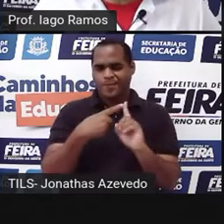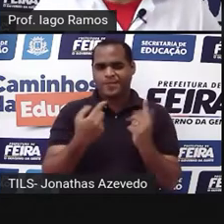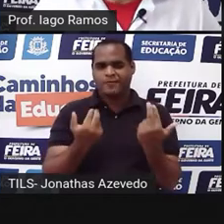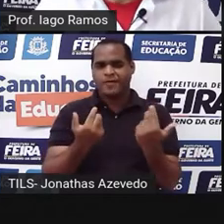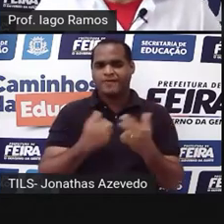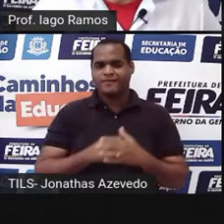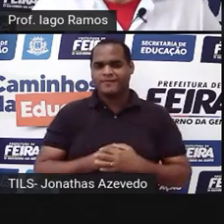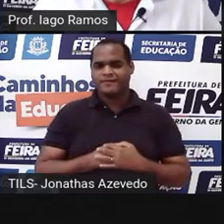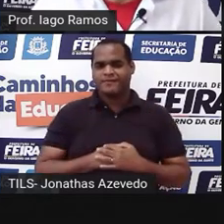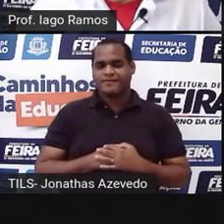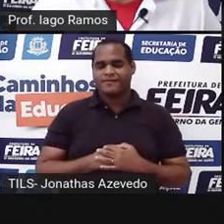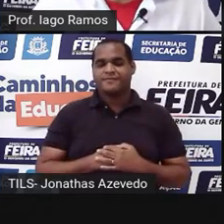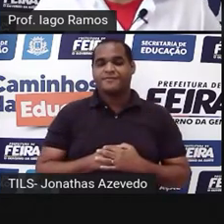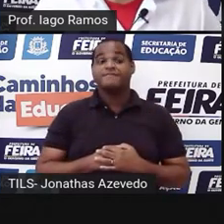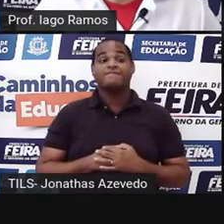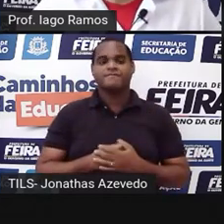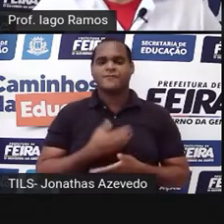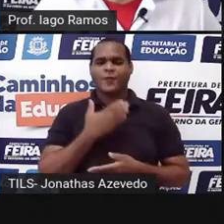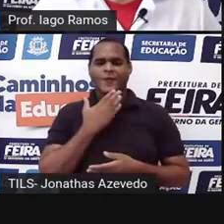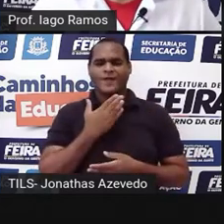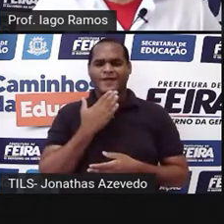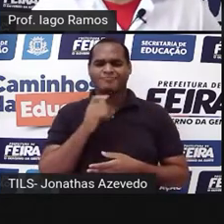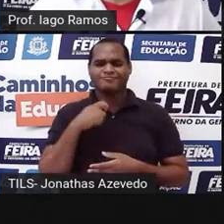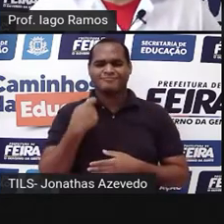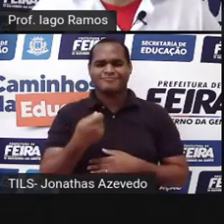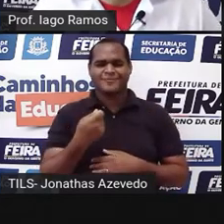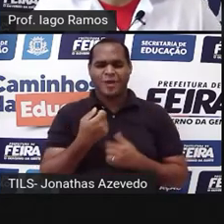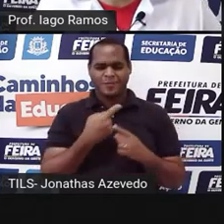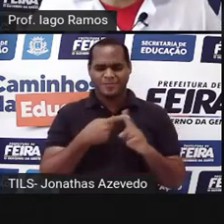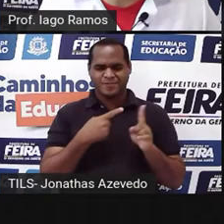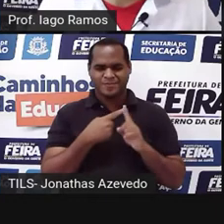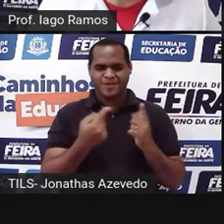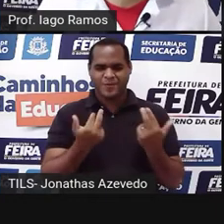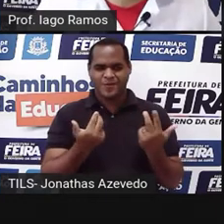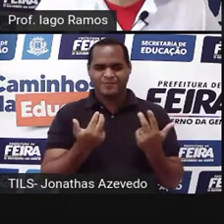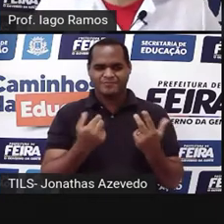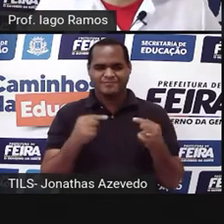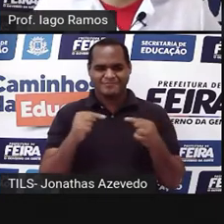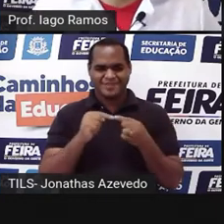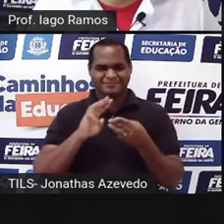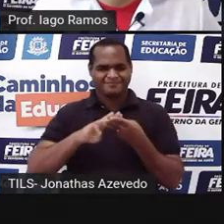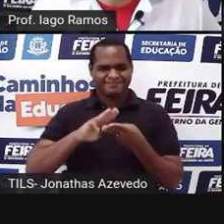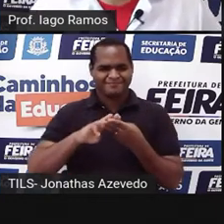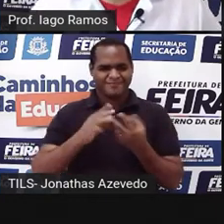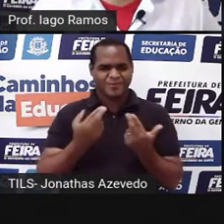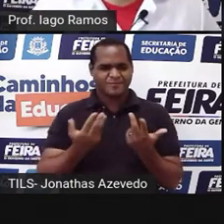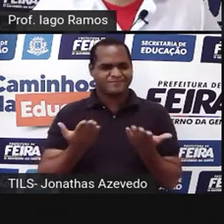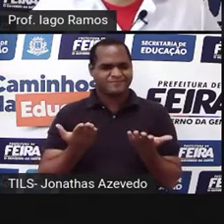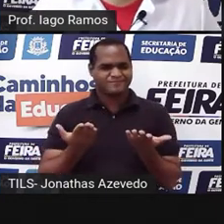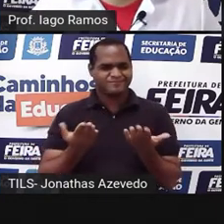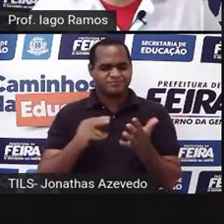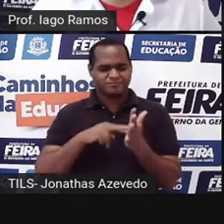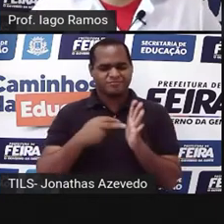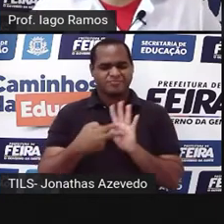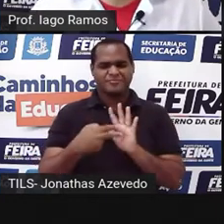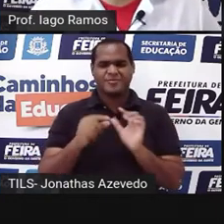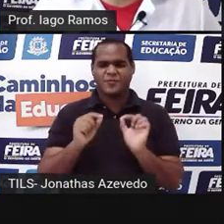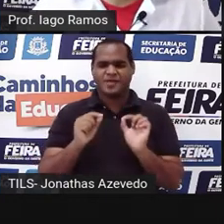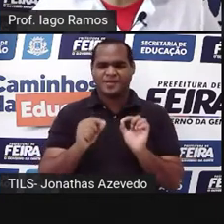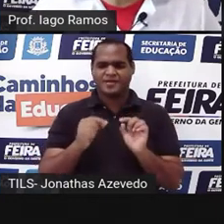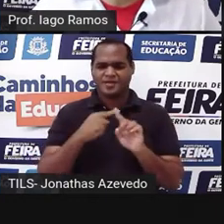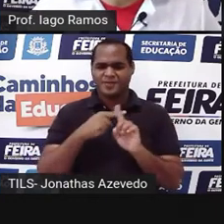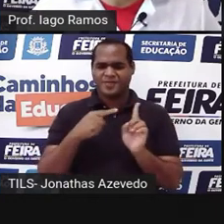semelhança? Que pergunta é essa, né? Para uma aula de matemática, o significado